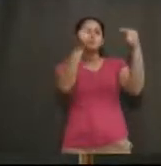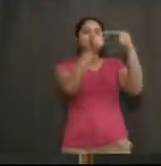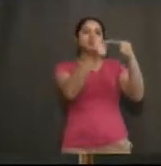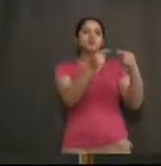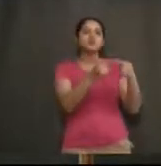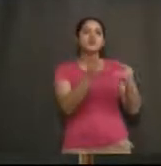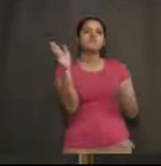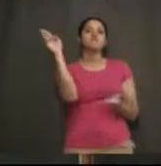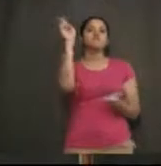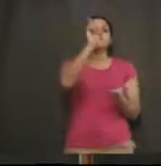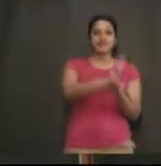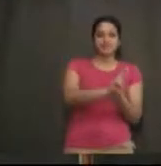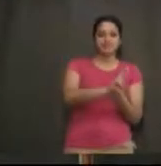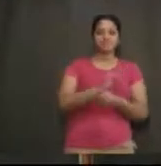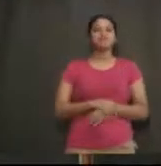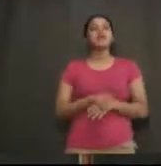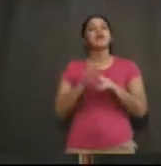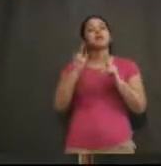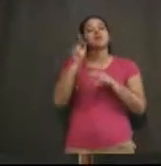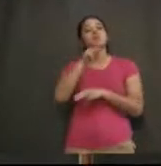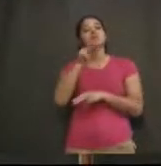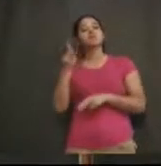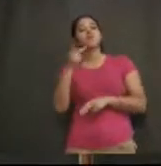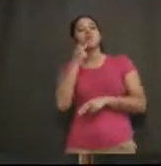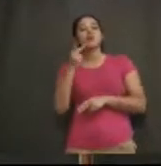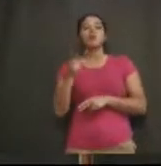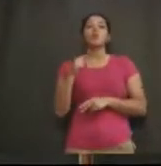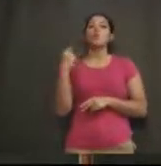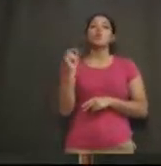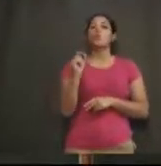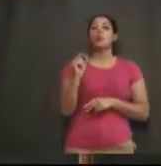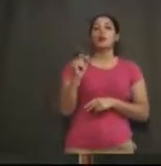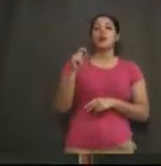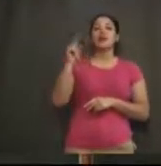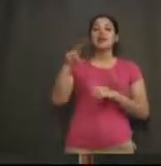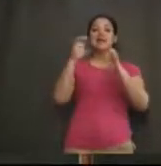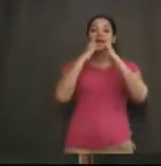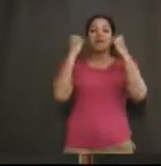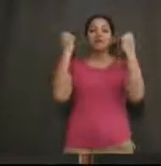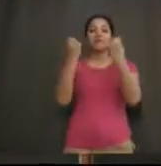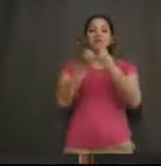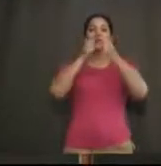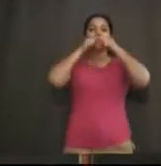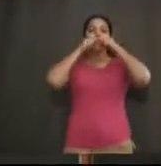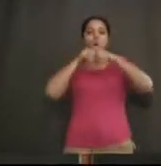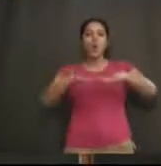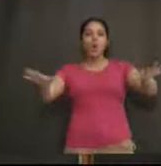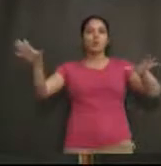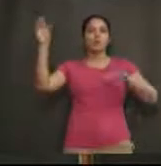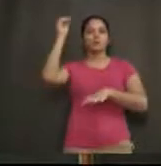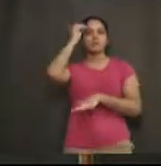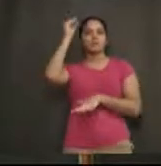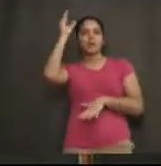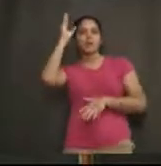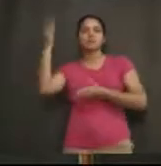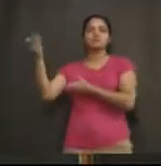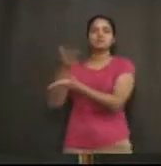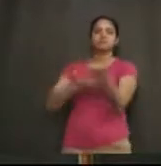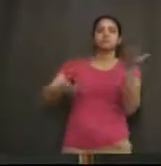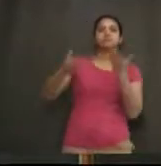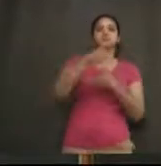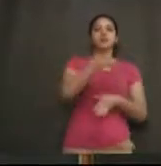falou em seu pronunciamento, que a gente dissemina o conhecimento matemático entre nós. E